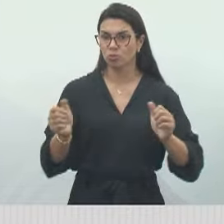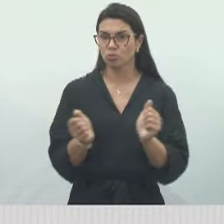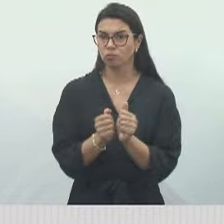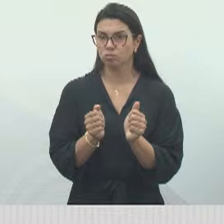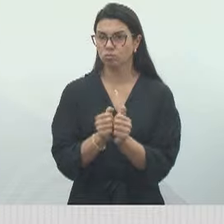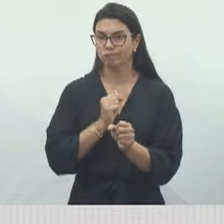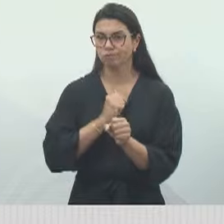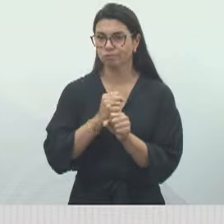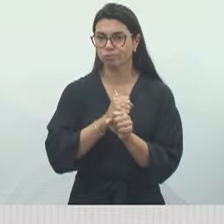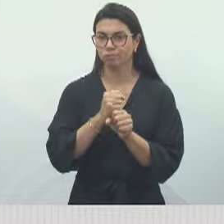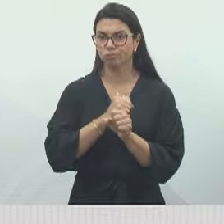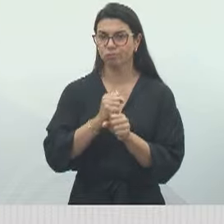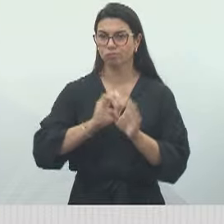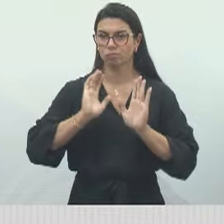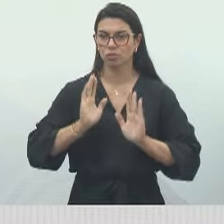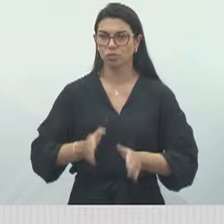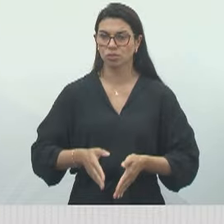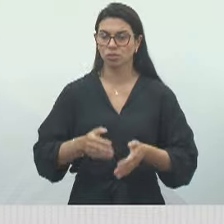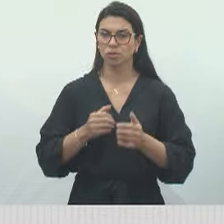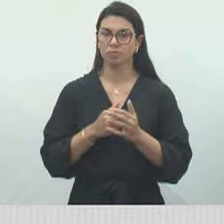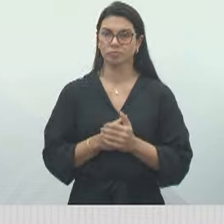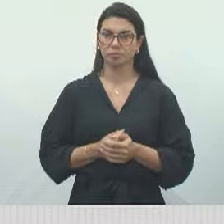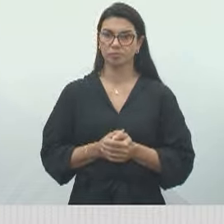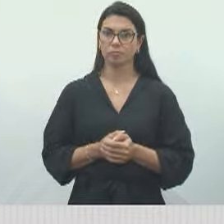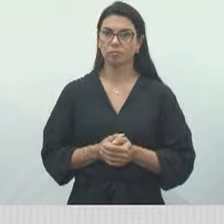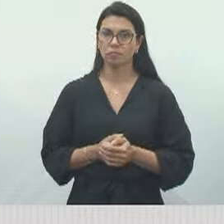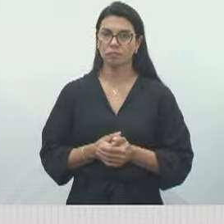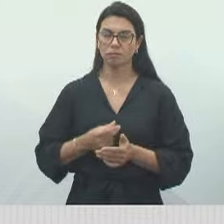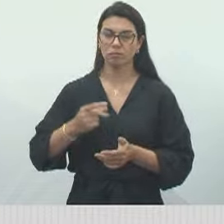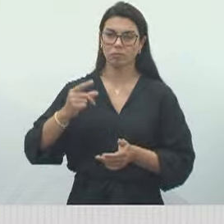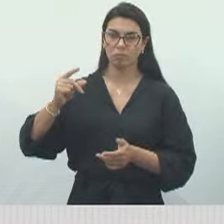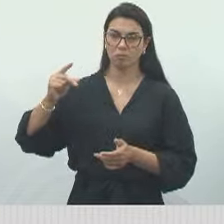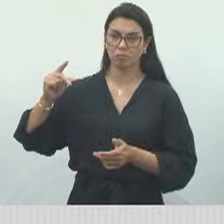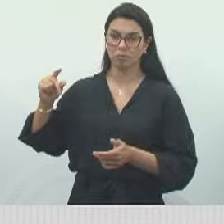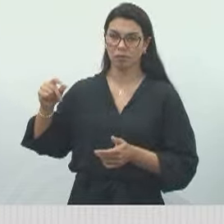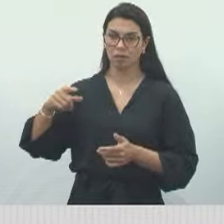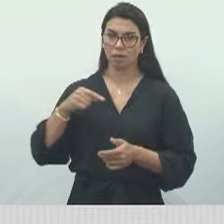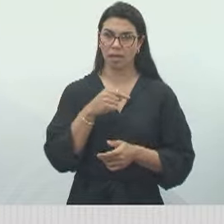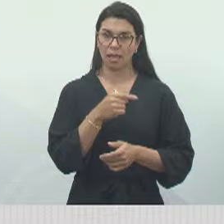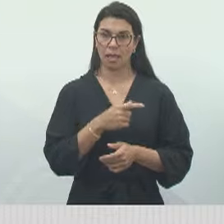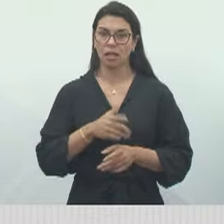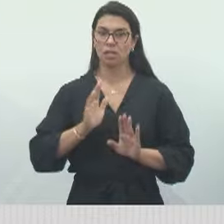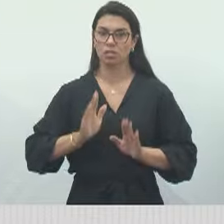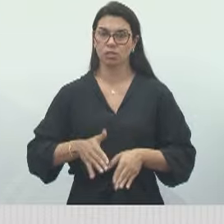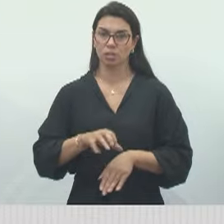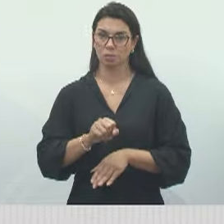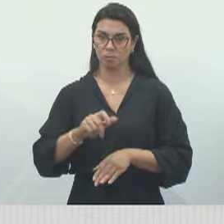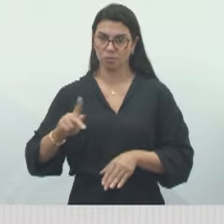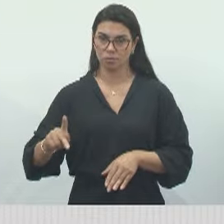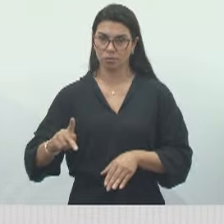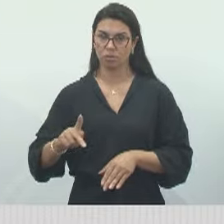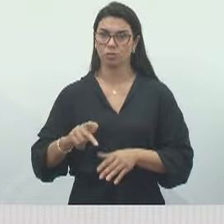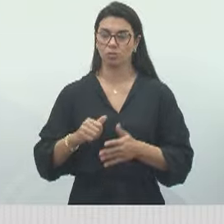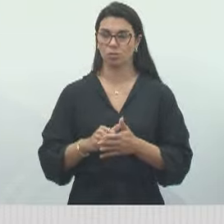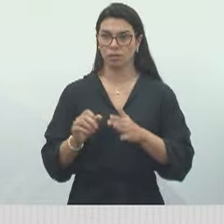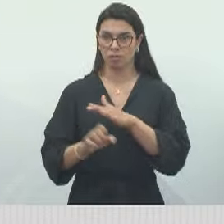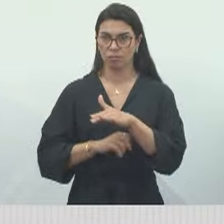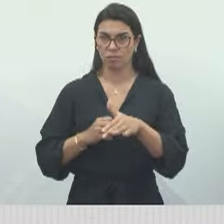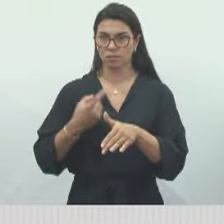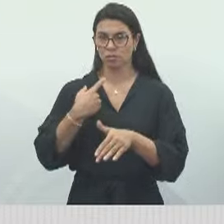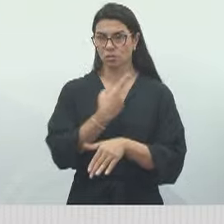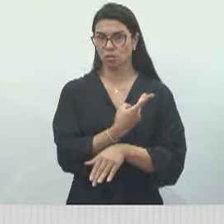anos juntos na Parker Hannifin. Trabalhamos muitos anos, ela aposentou lá e